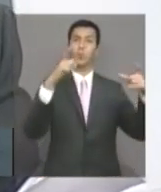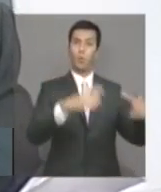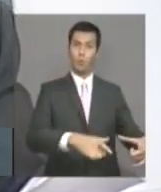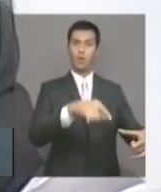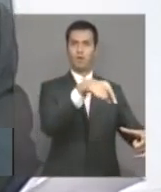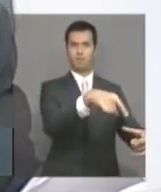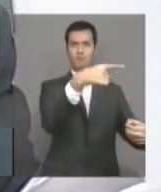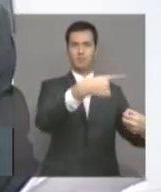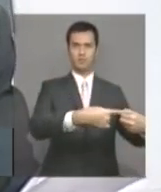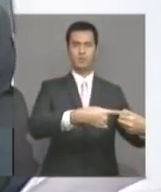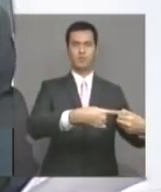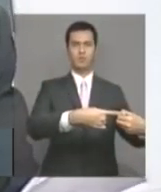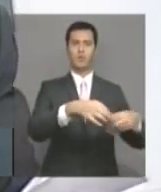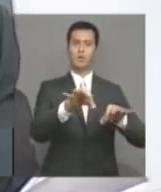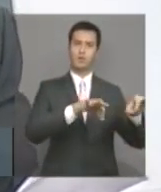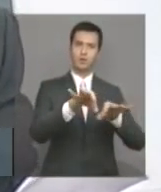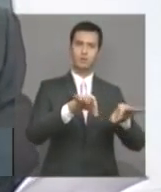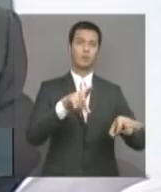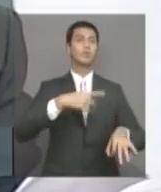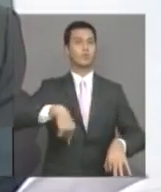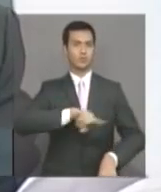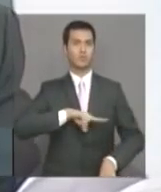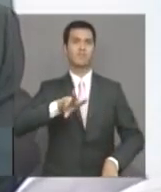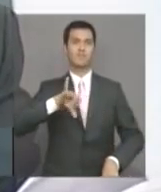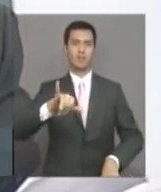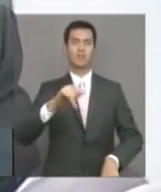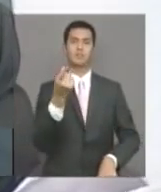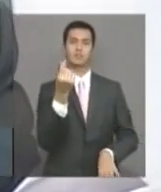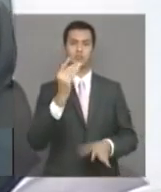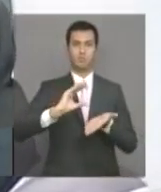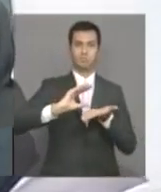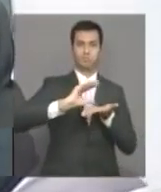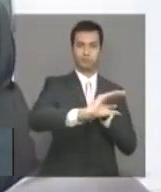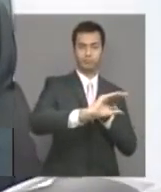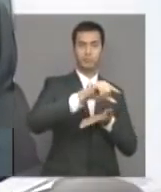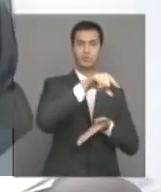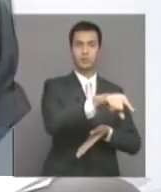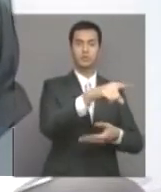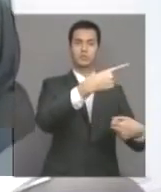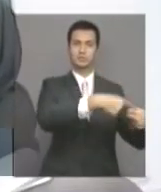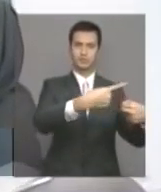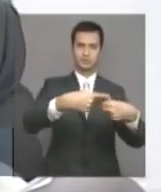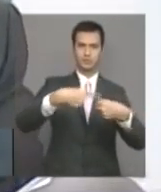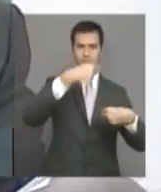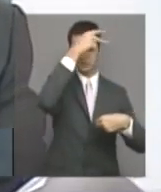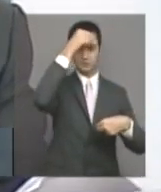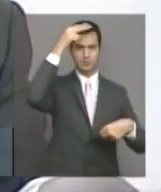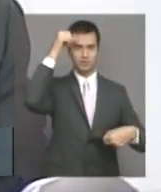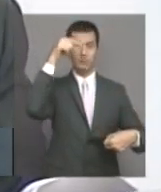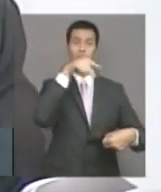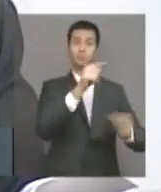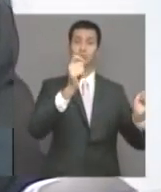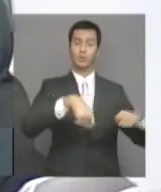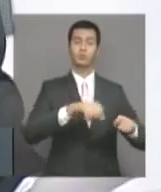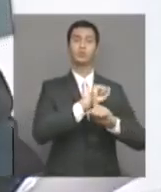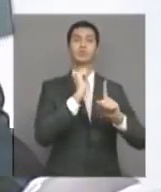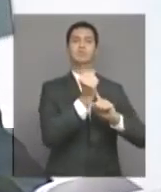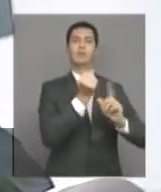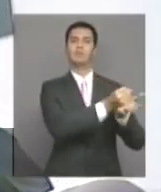repassar recursos para os municípios realizarem o trabalho social com as famílias beneficiadas.